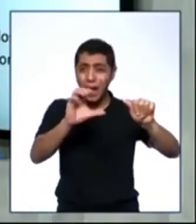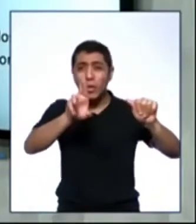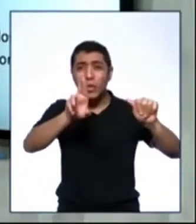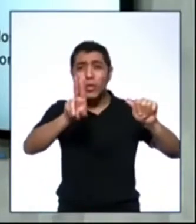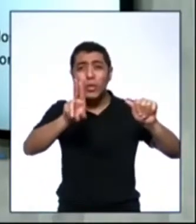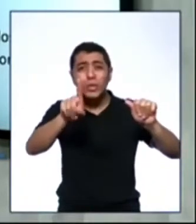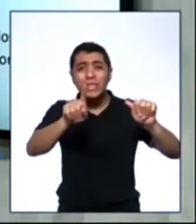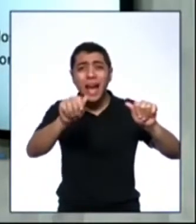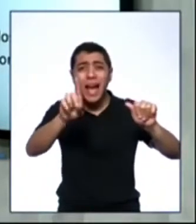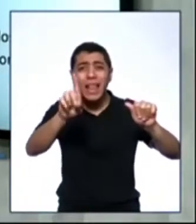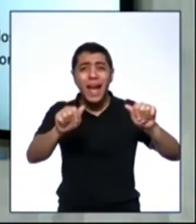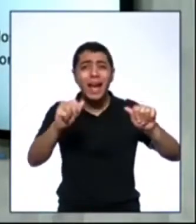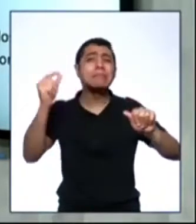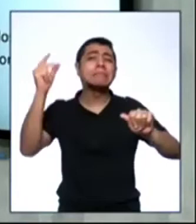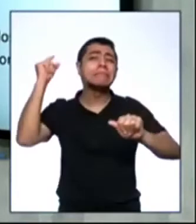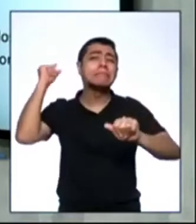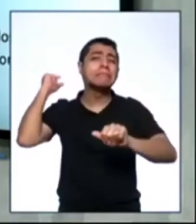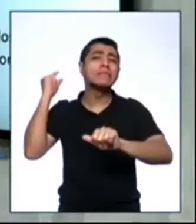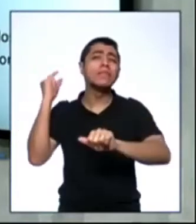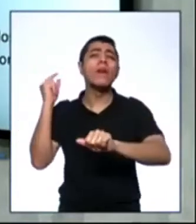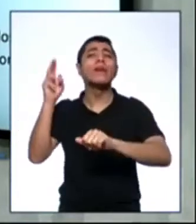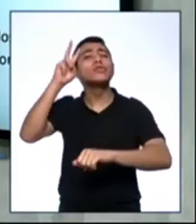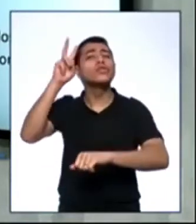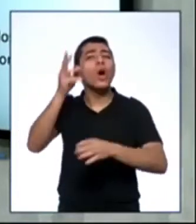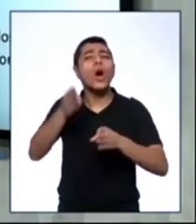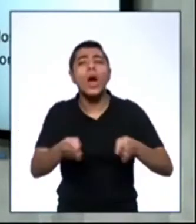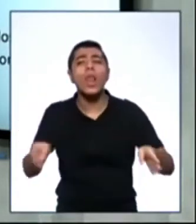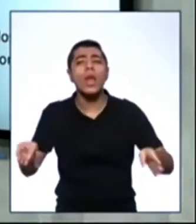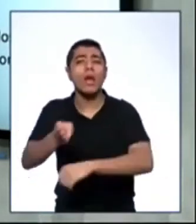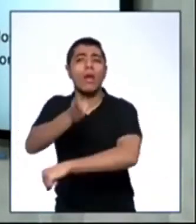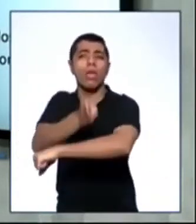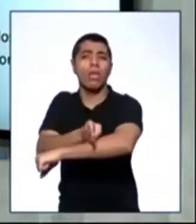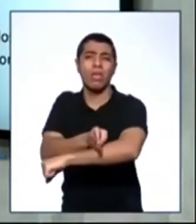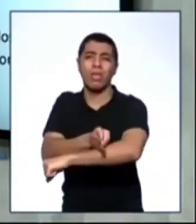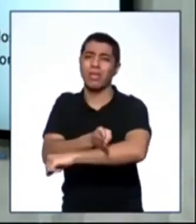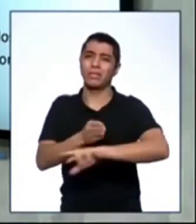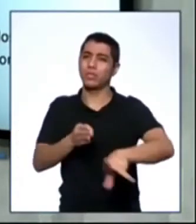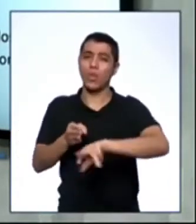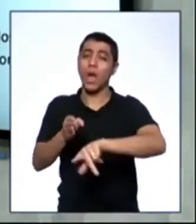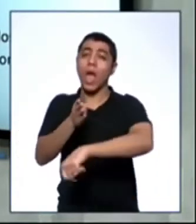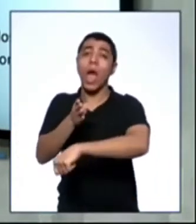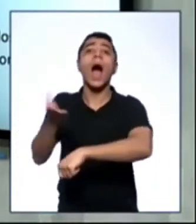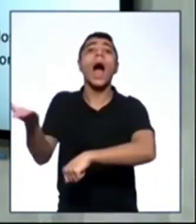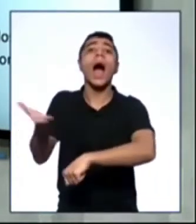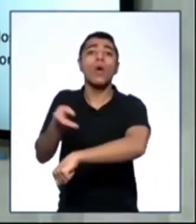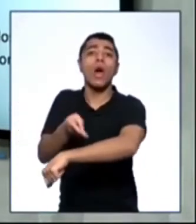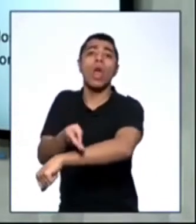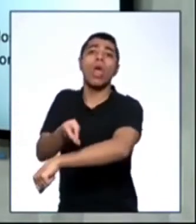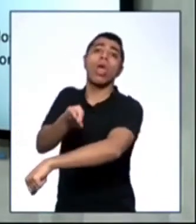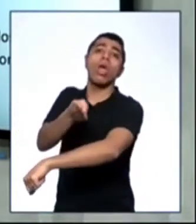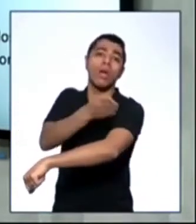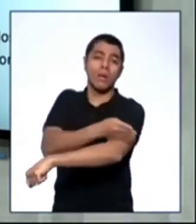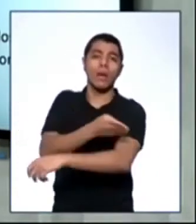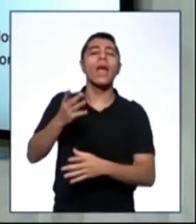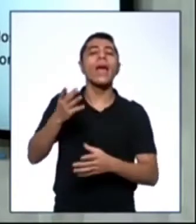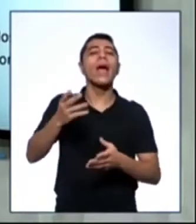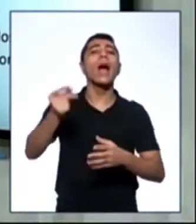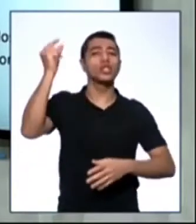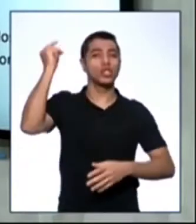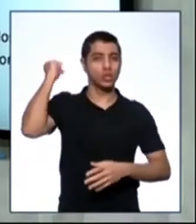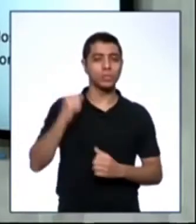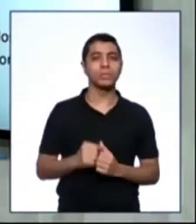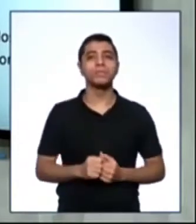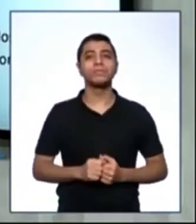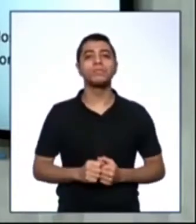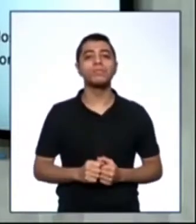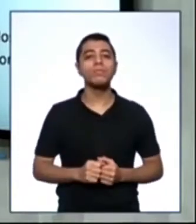cruzada, não. Cruzada é medieval, estamos no mundo antigo. B. Patriotismo, exaltação da cultura local.